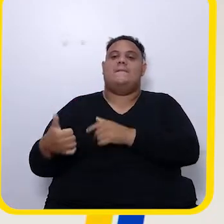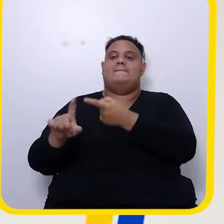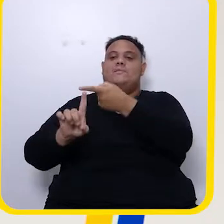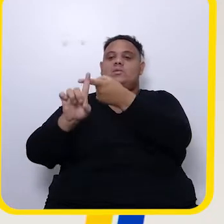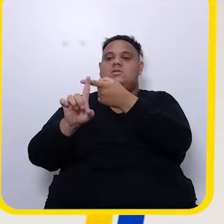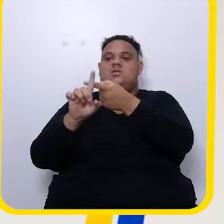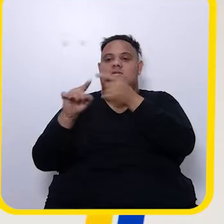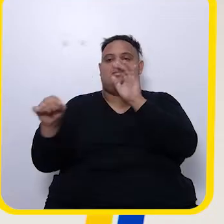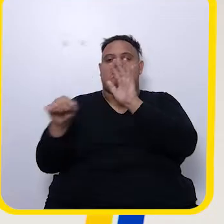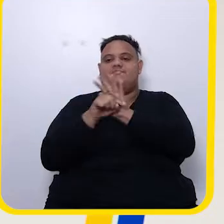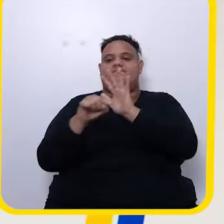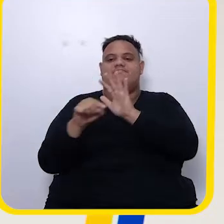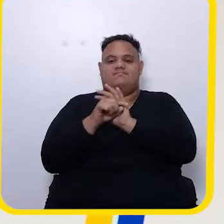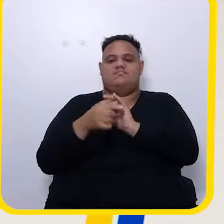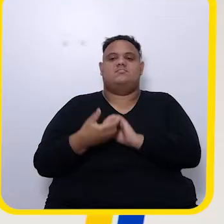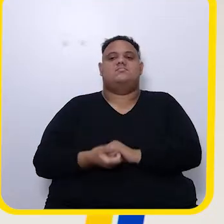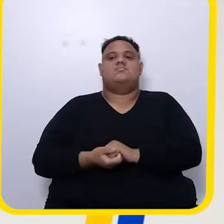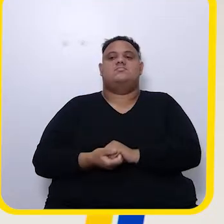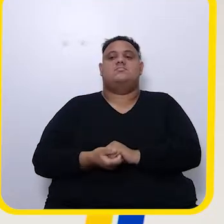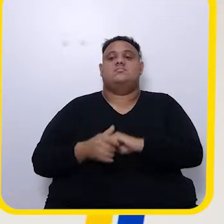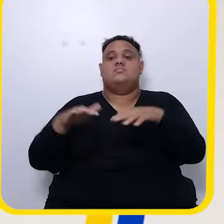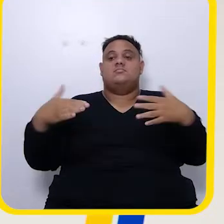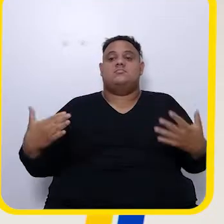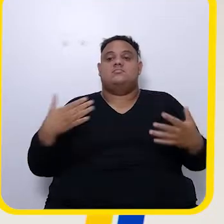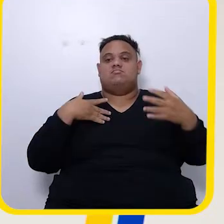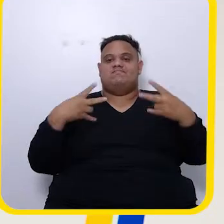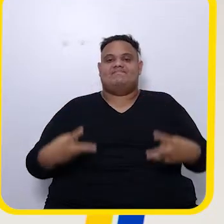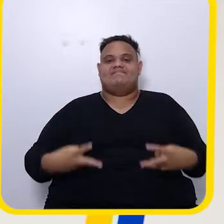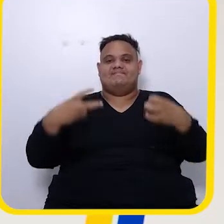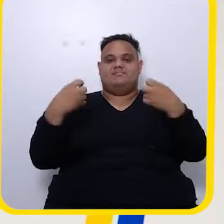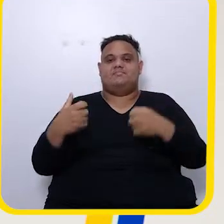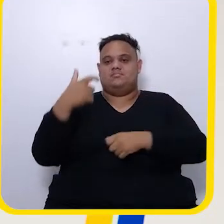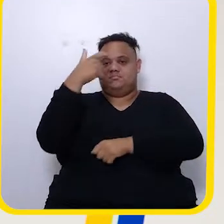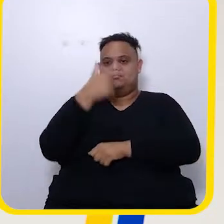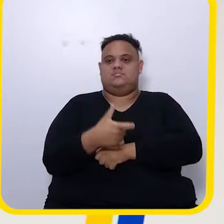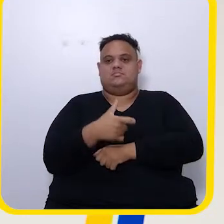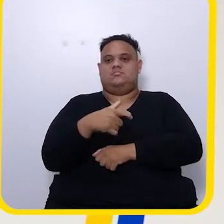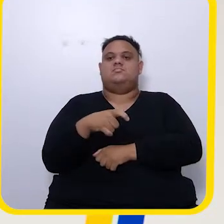fica negativo. Pronto. Veja que depois que eu